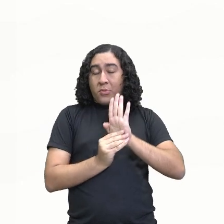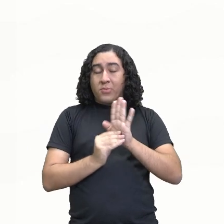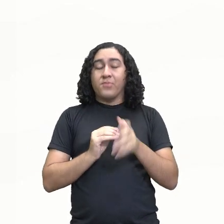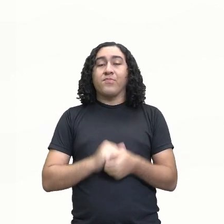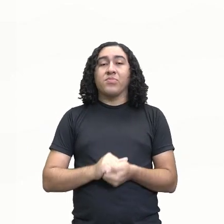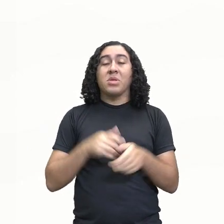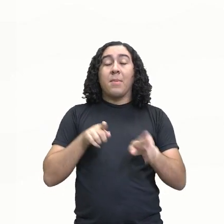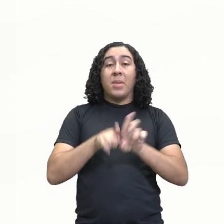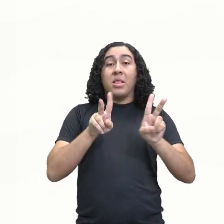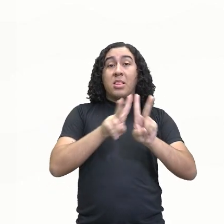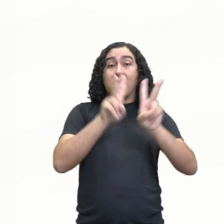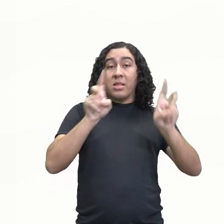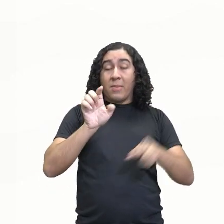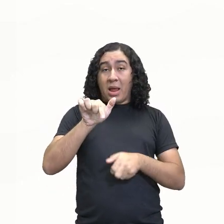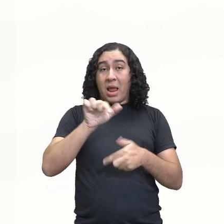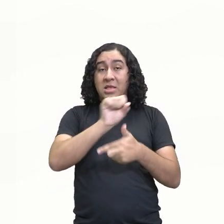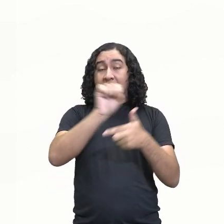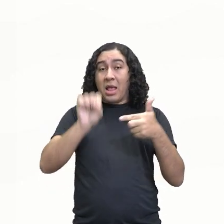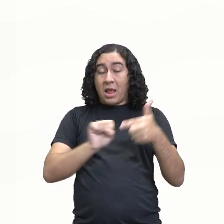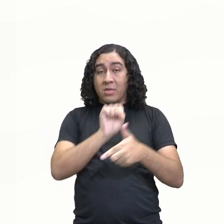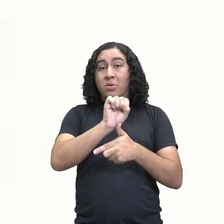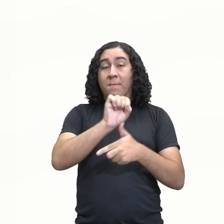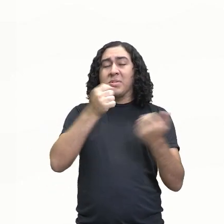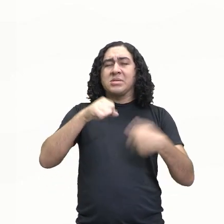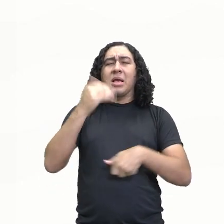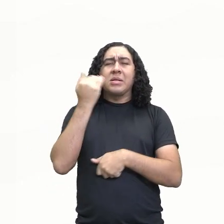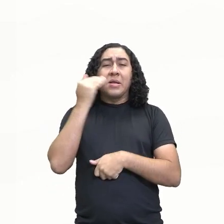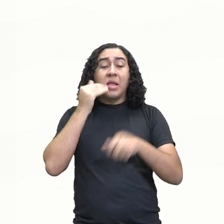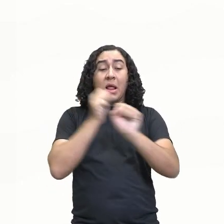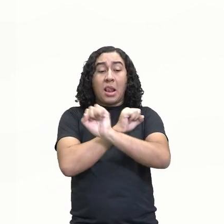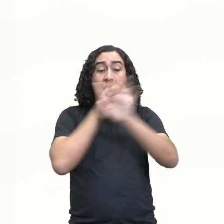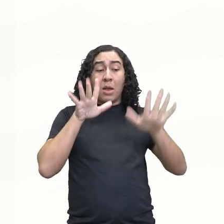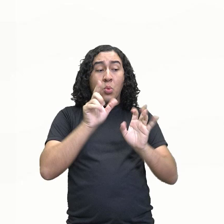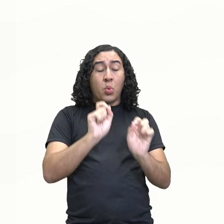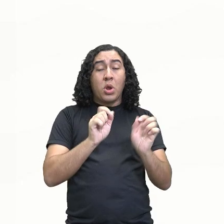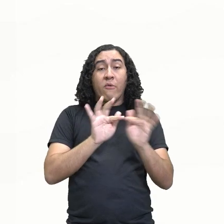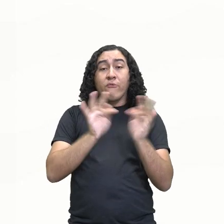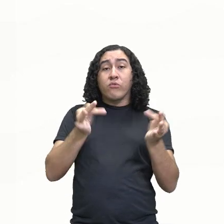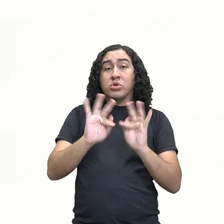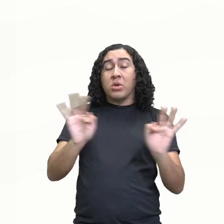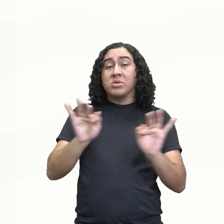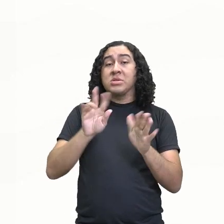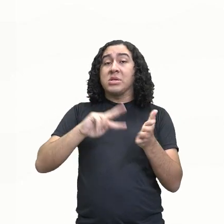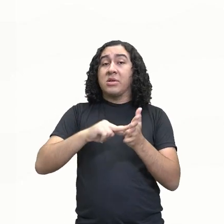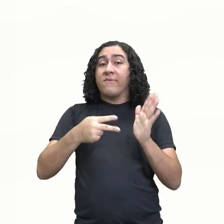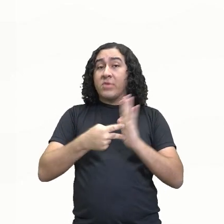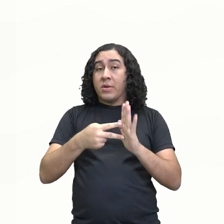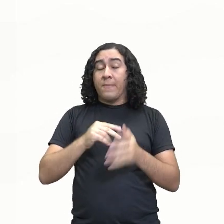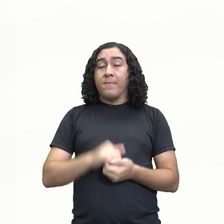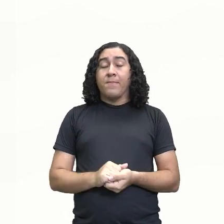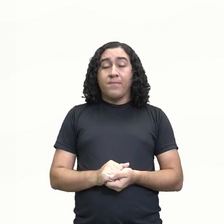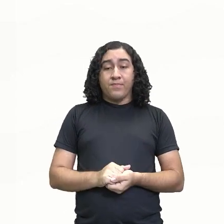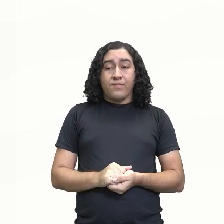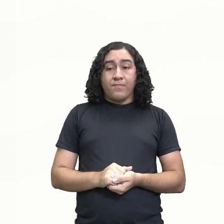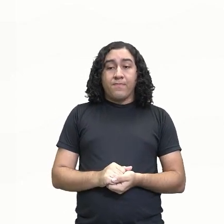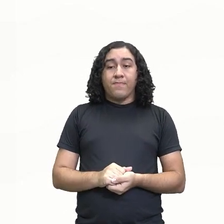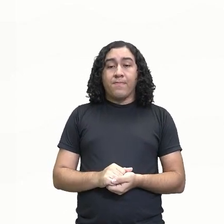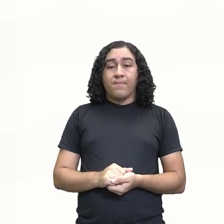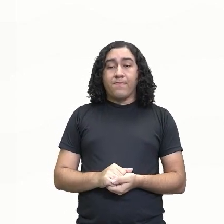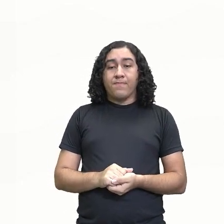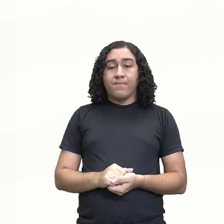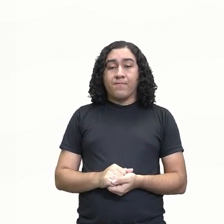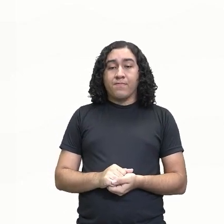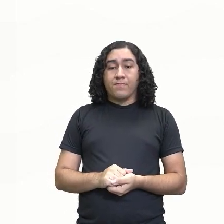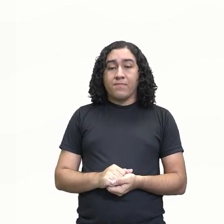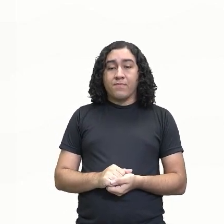falando de função seno, você tem que dominar o que é uma função. A função, eu vou escrever